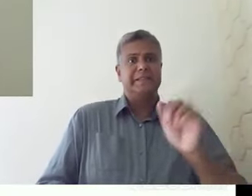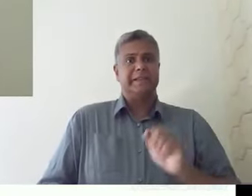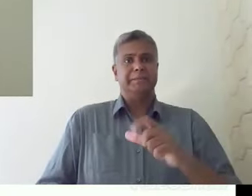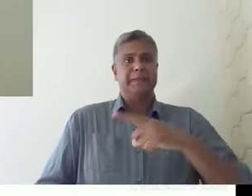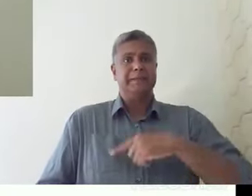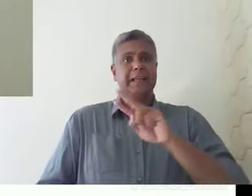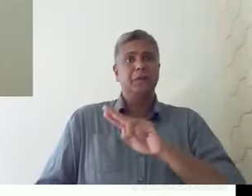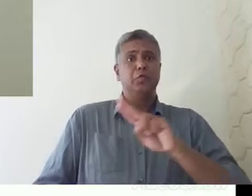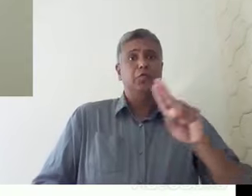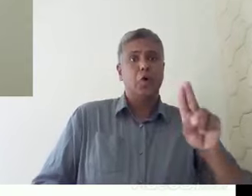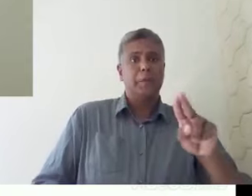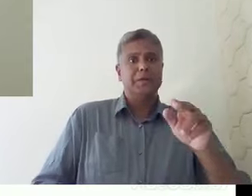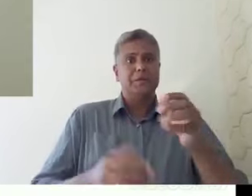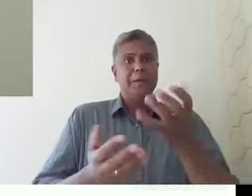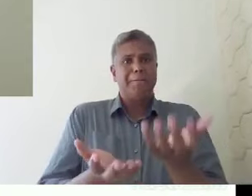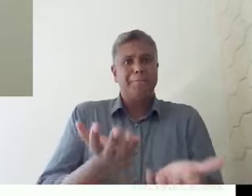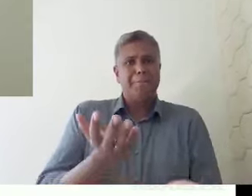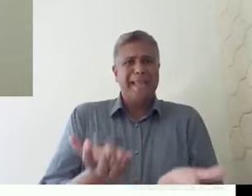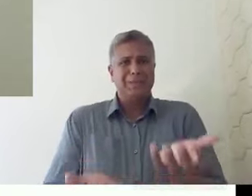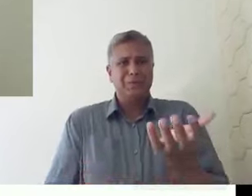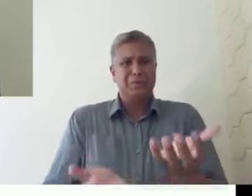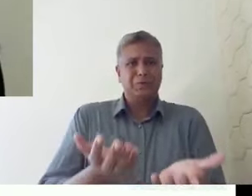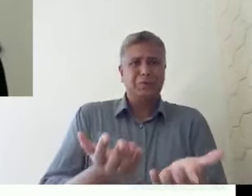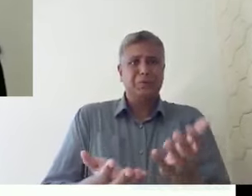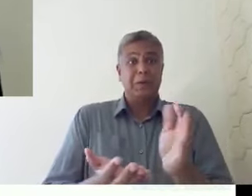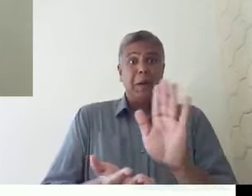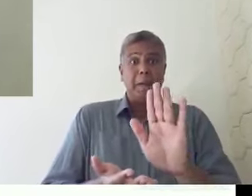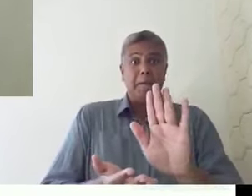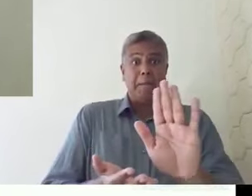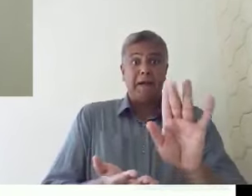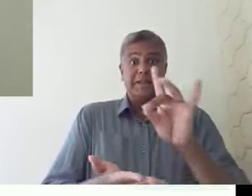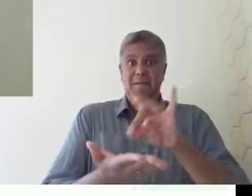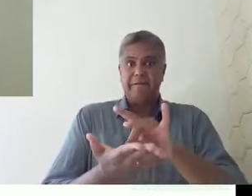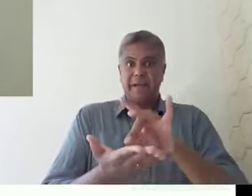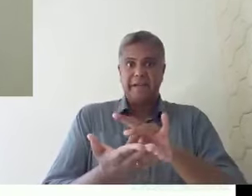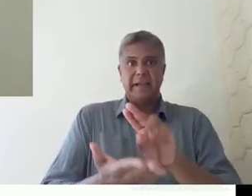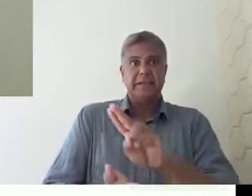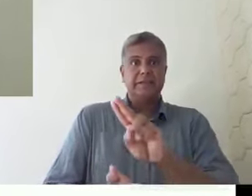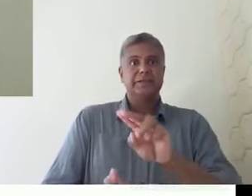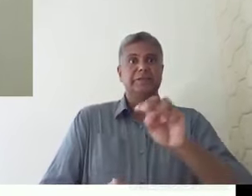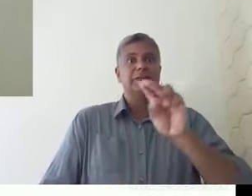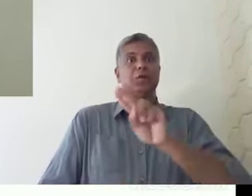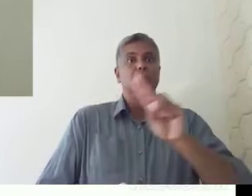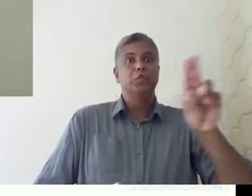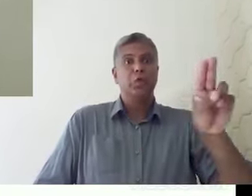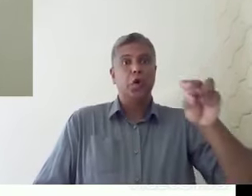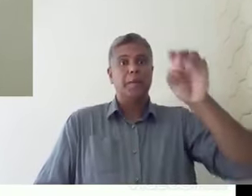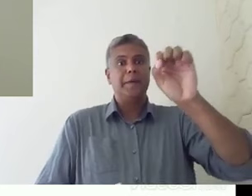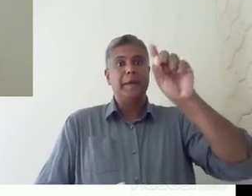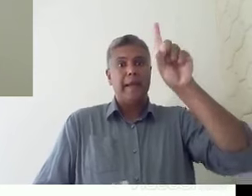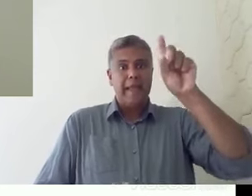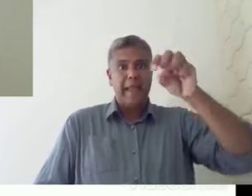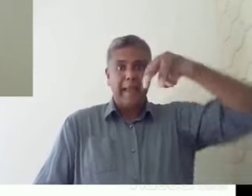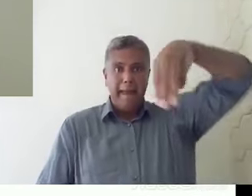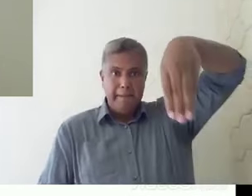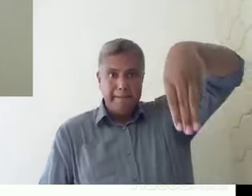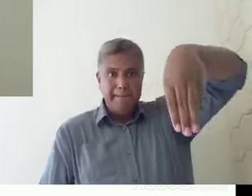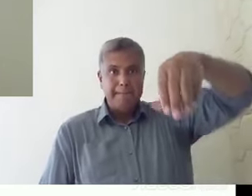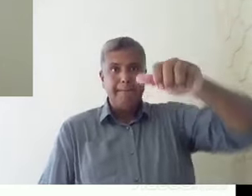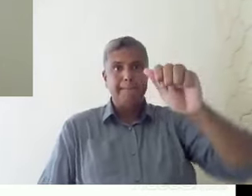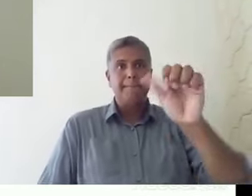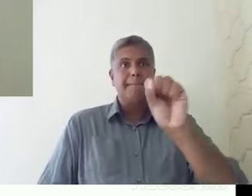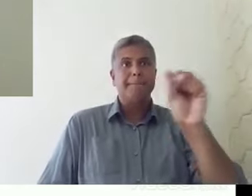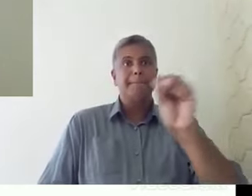chamar cotidianamente de peso, ela aparece com o nome de massa. Então,